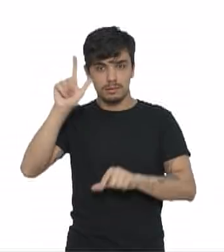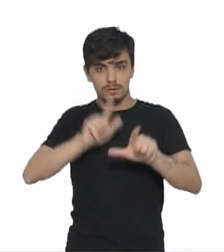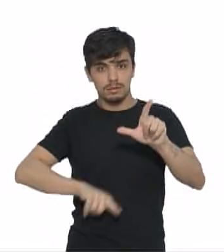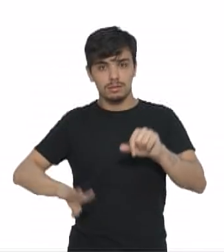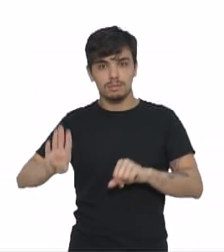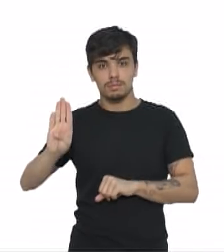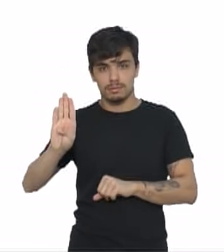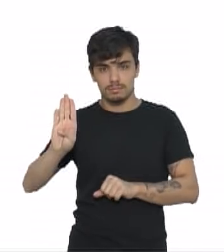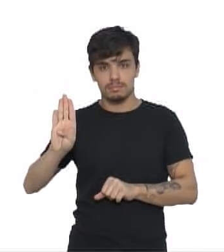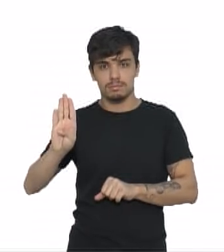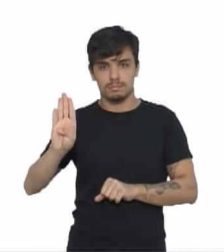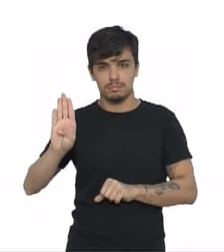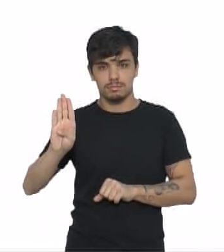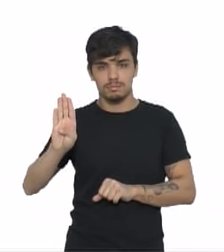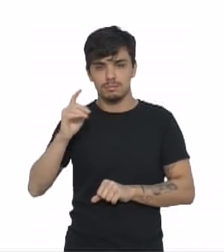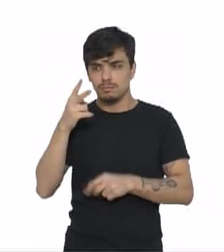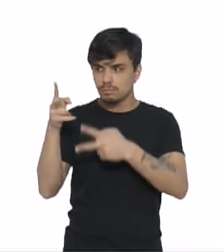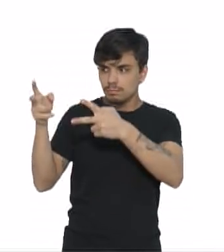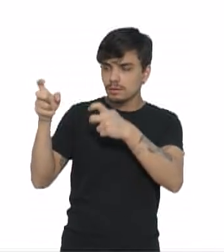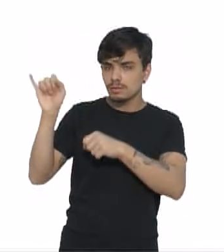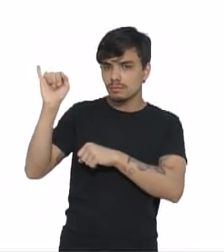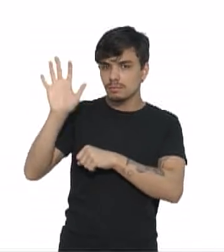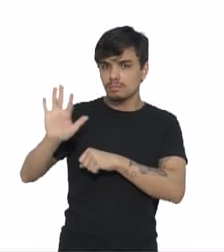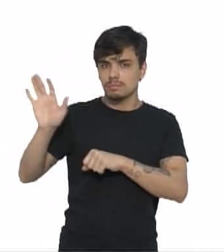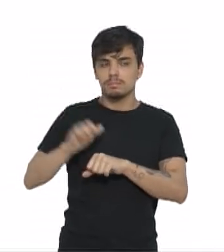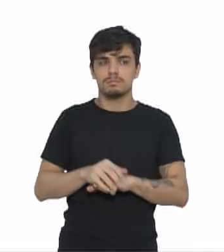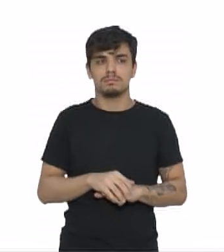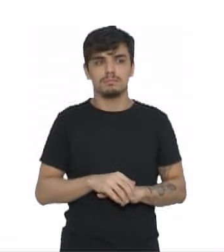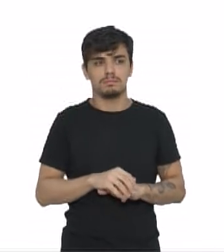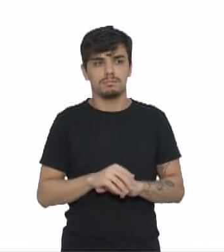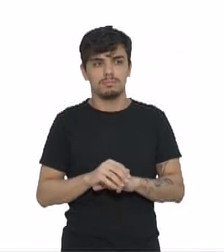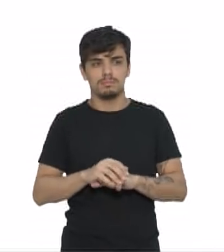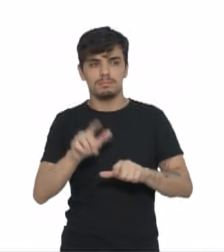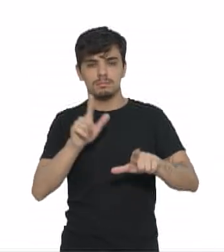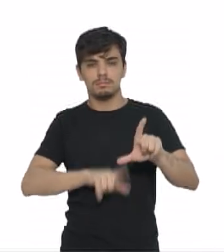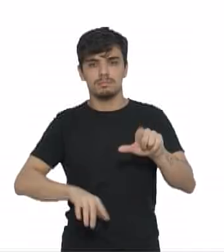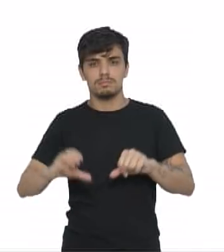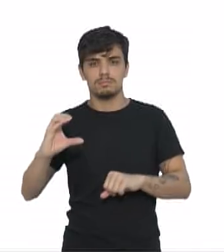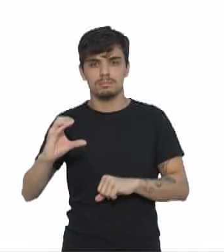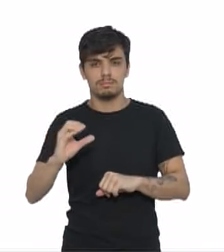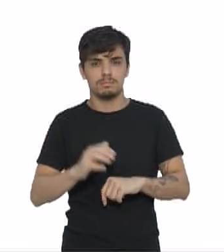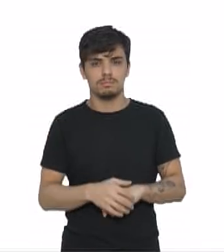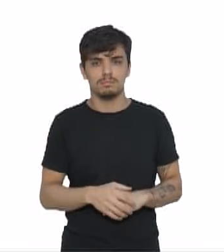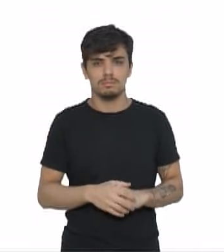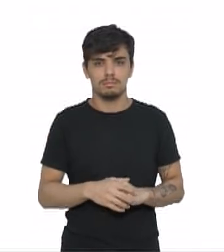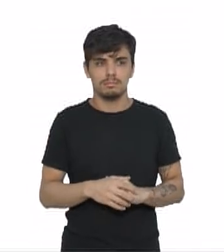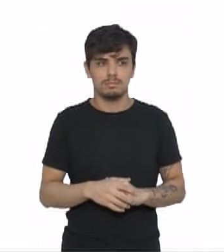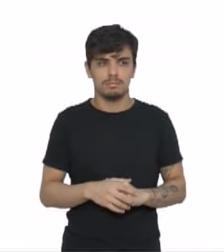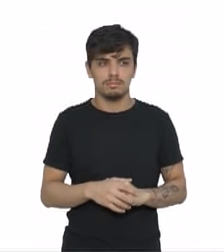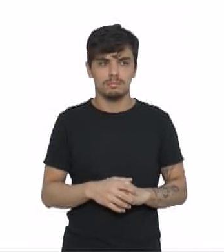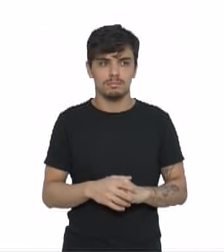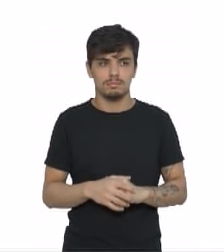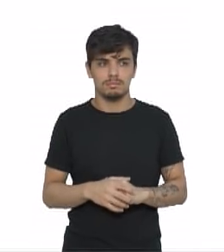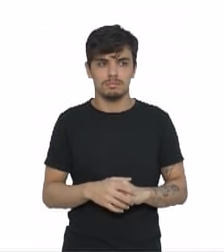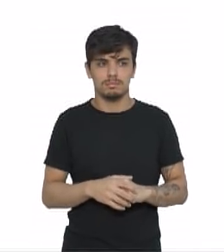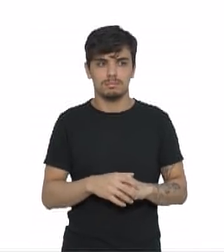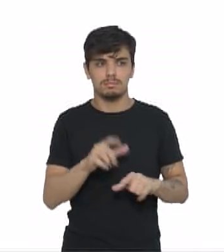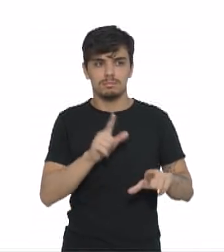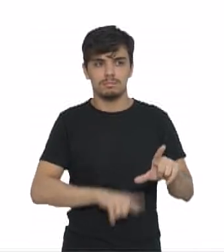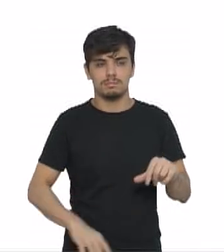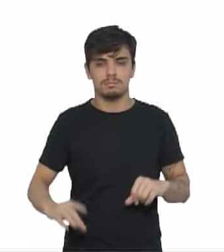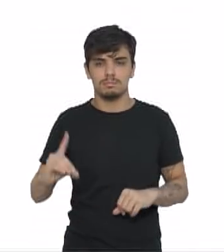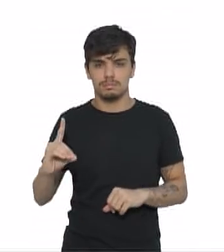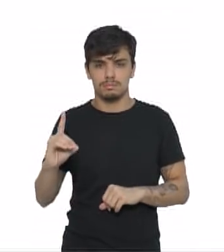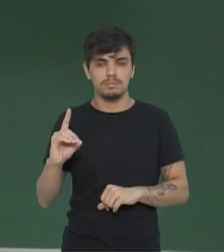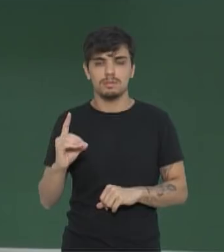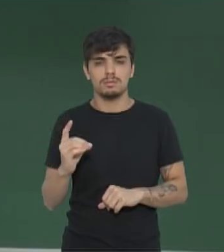B é o Otávio de Castela. Gostei do nome. Letra C, o Roberto de Coimbra. Letra C, claro, o César de